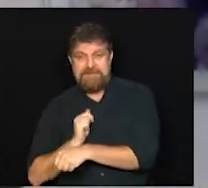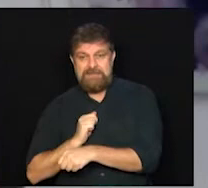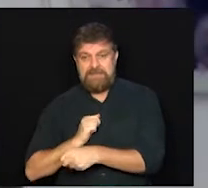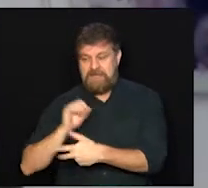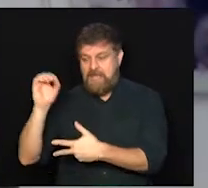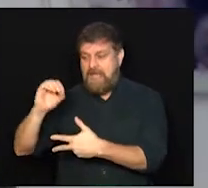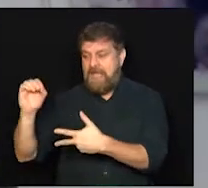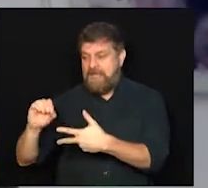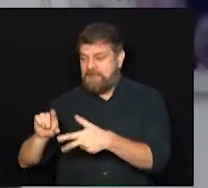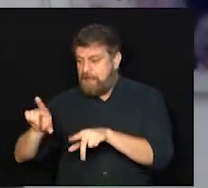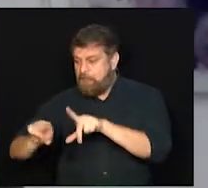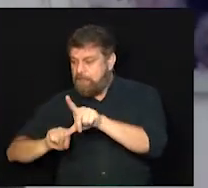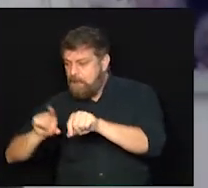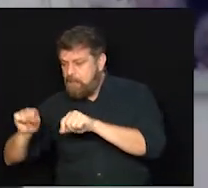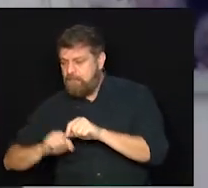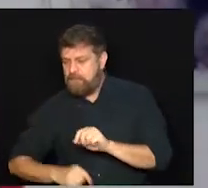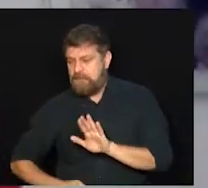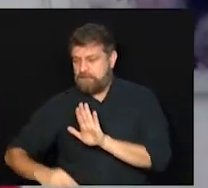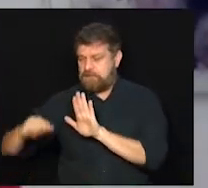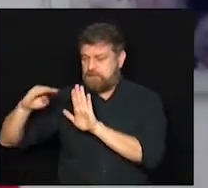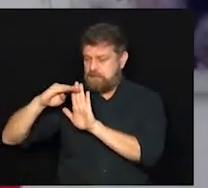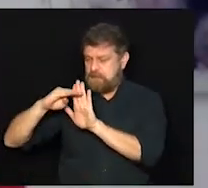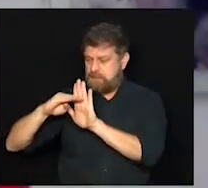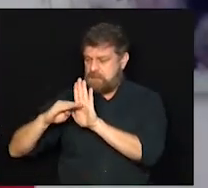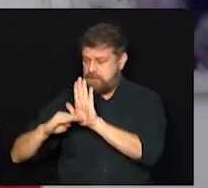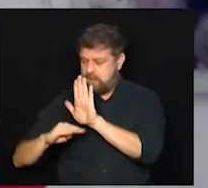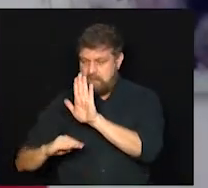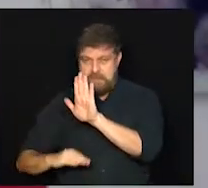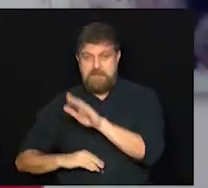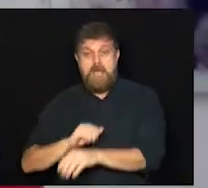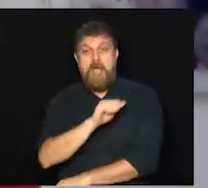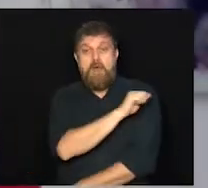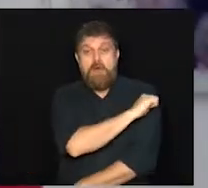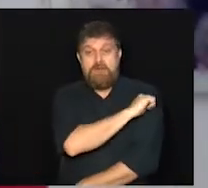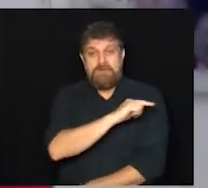do Enem. Então, precisa sair a lista do Enem, o aluno teria se